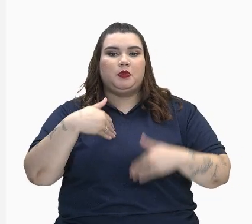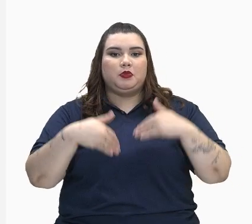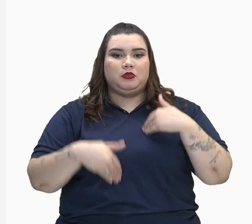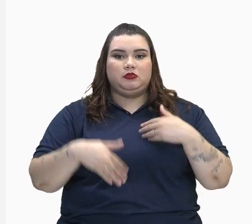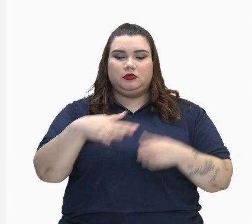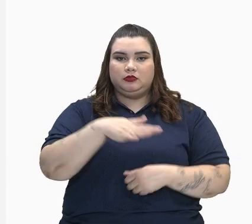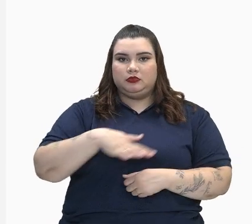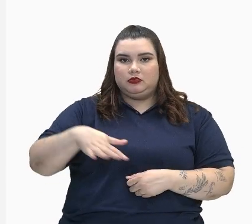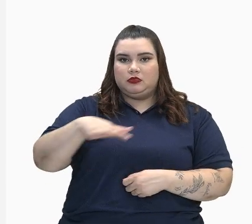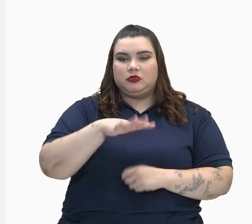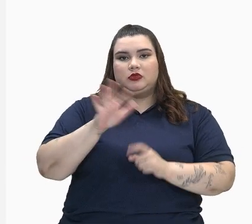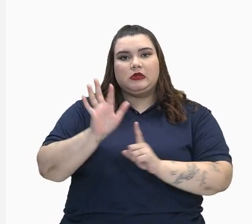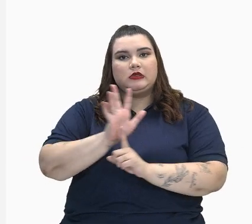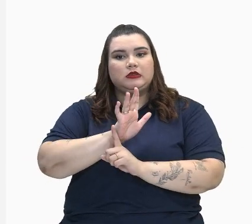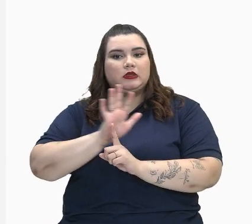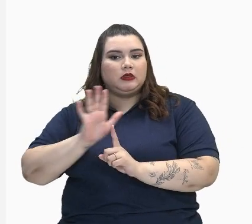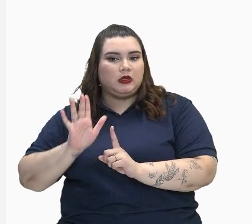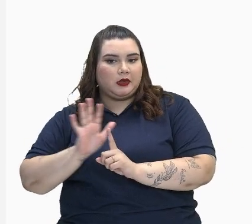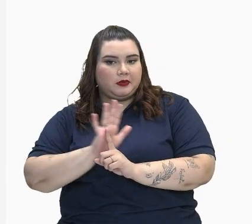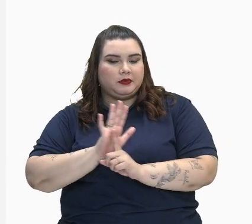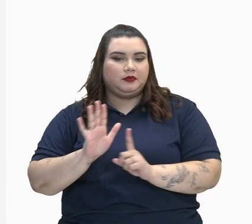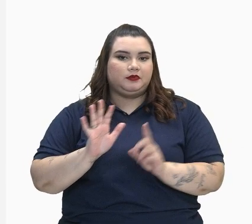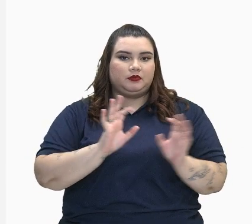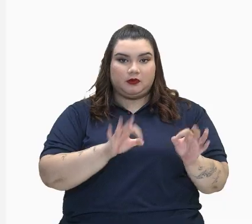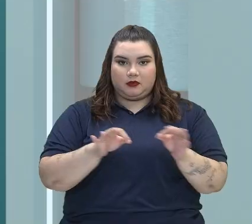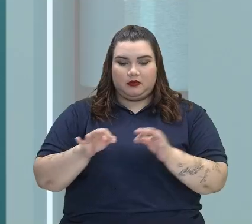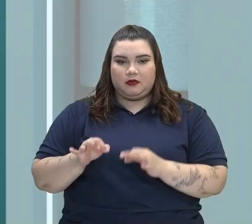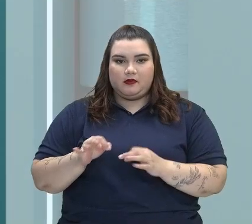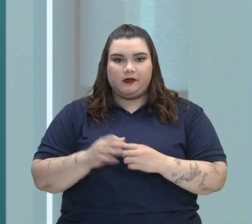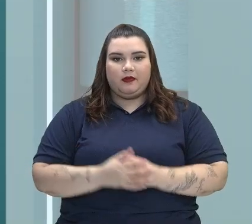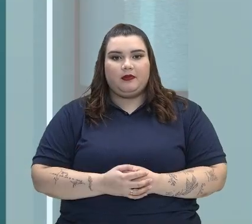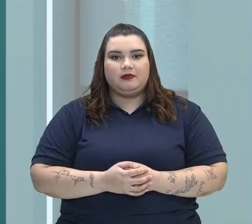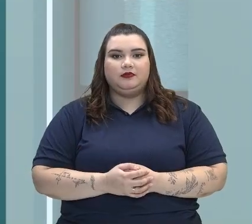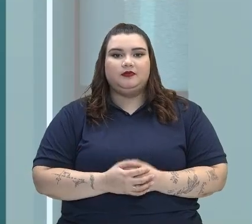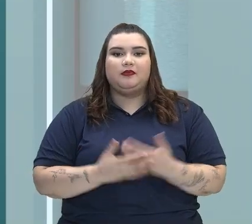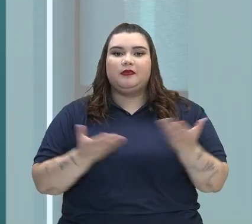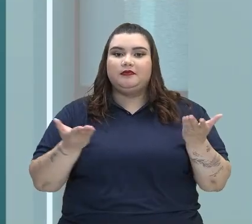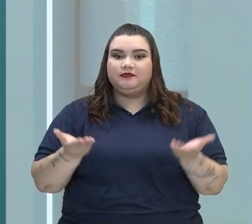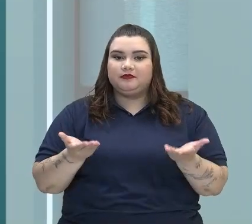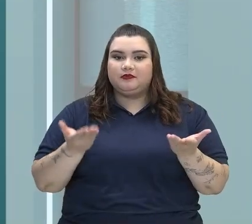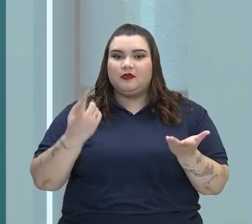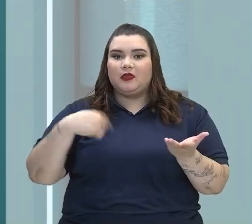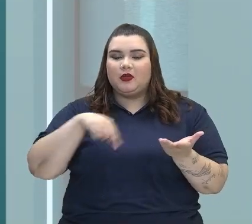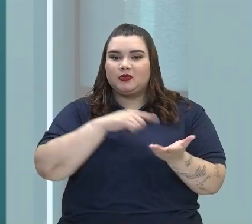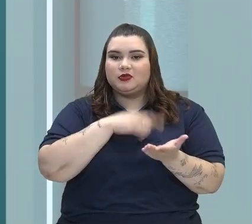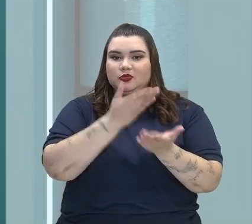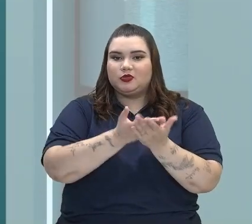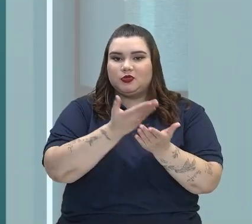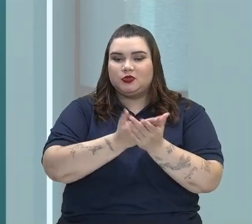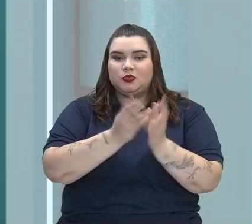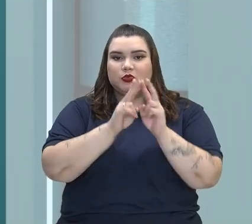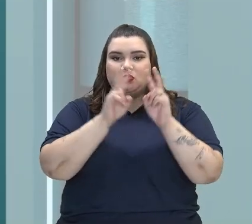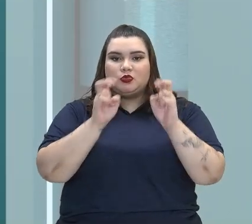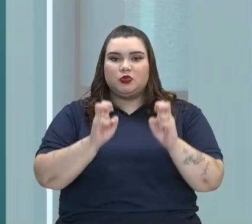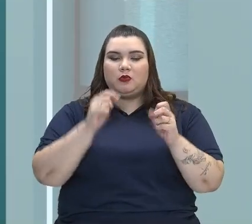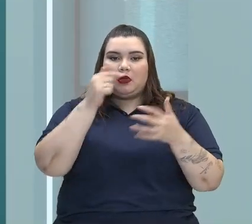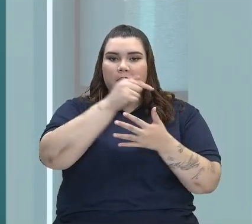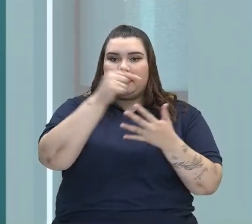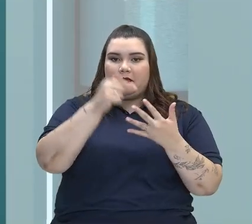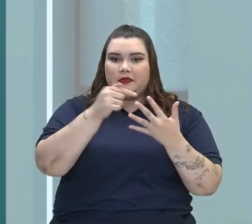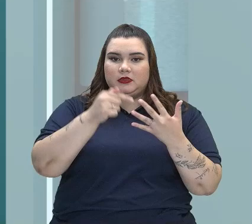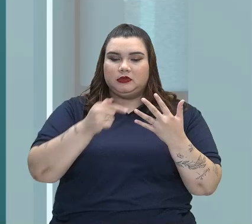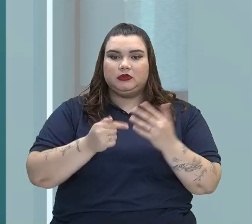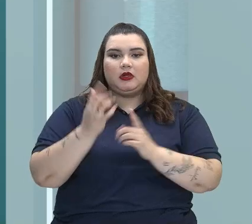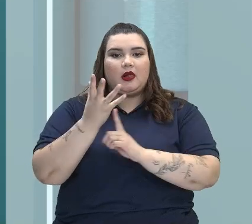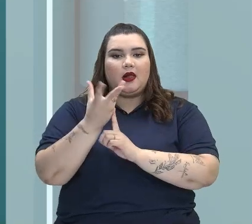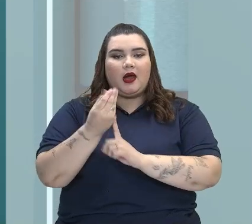manifesta no espaço cênico, ok? Então, nós falamos sobre esses itens das